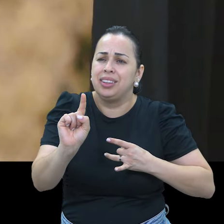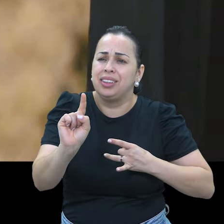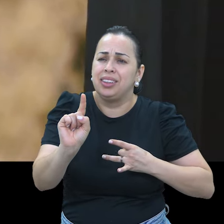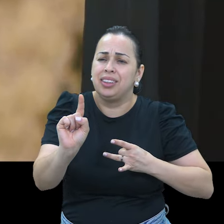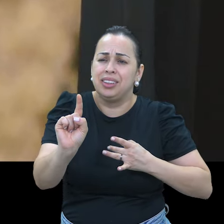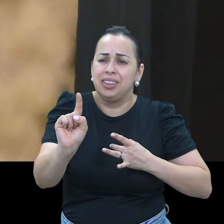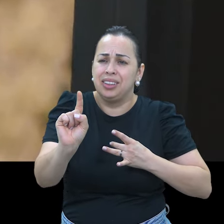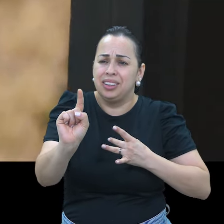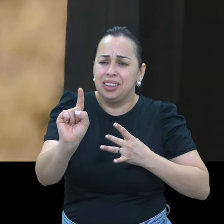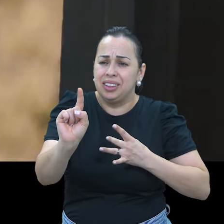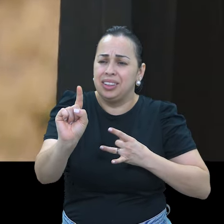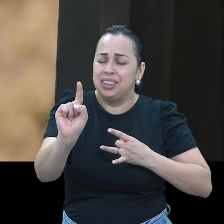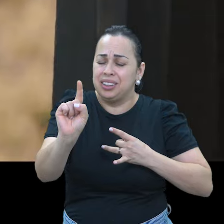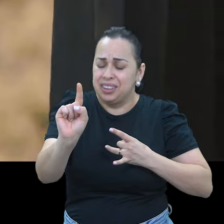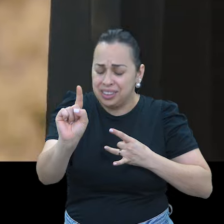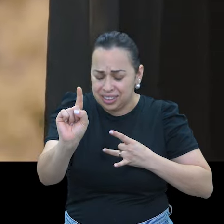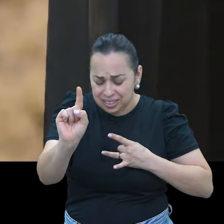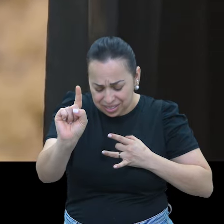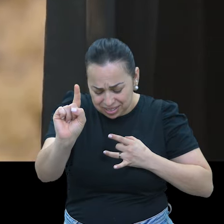sempre.